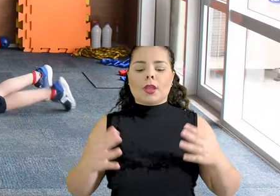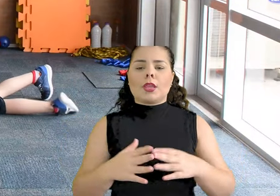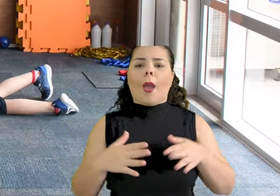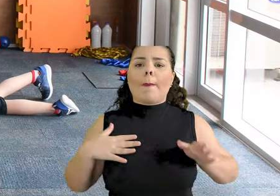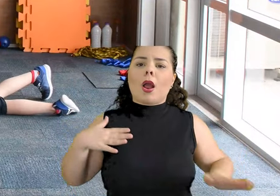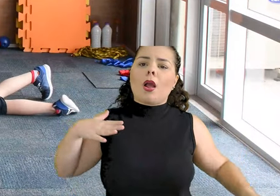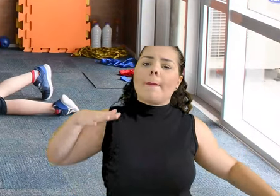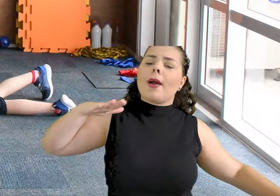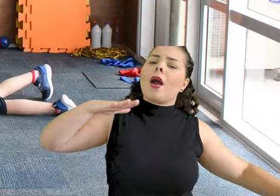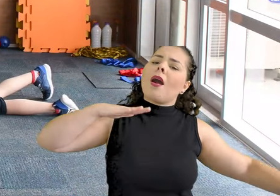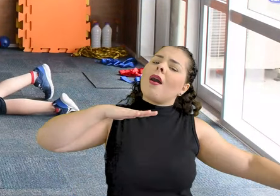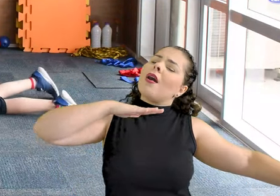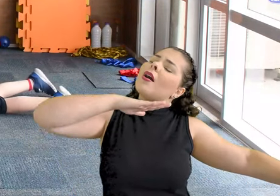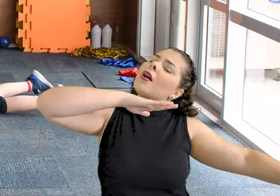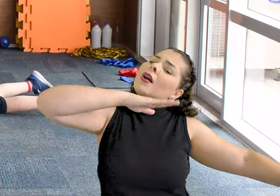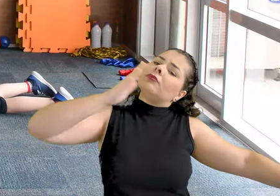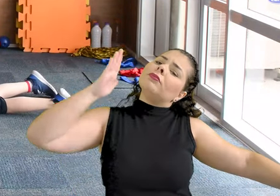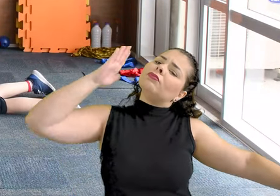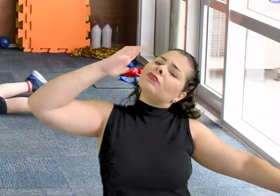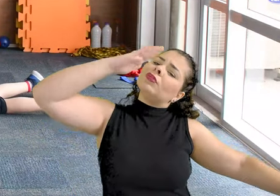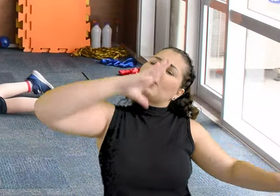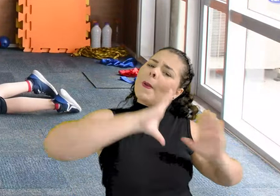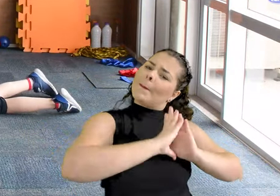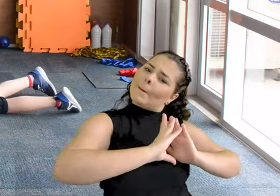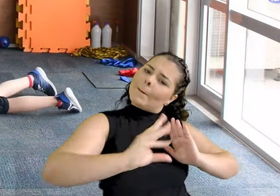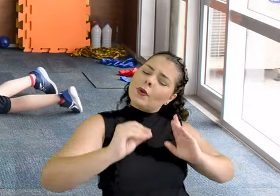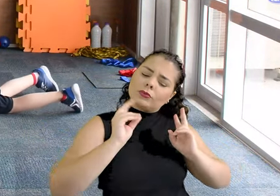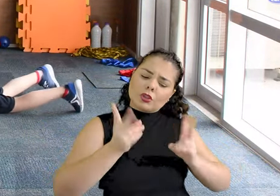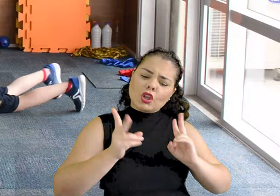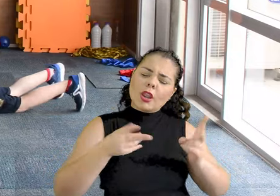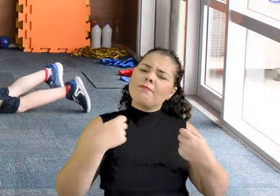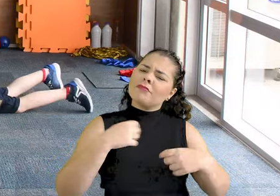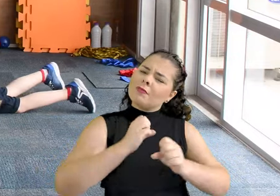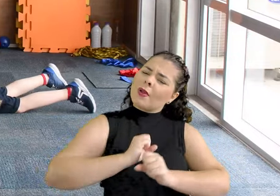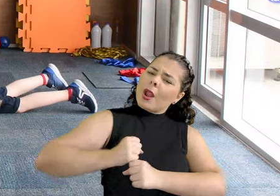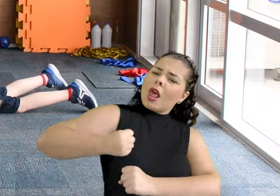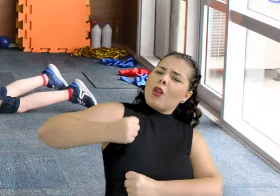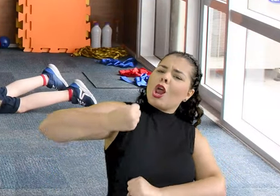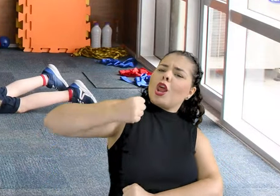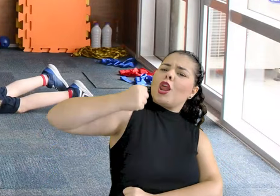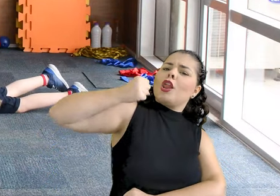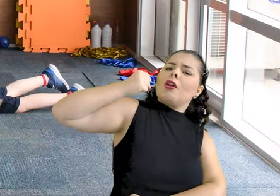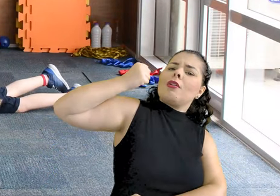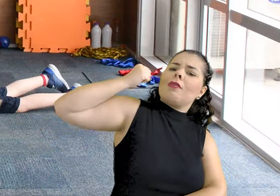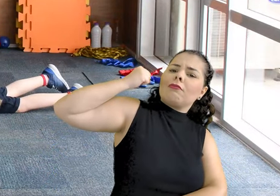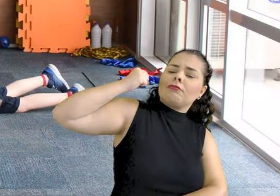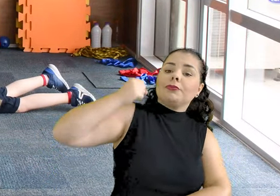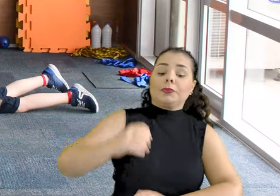Volta, põe o bumbum lá atrás. Deixa eu ver, olha que